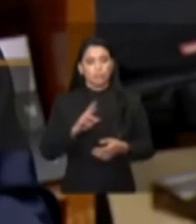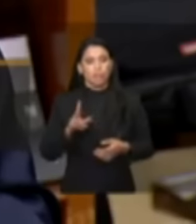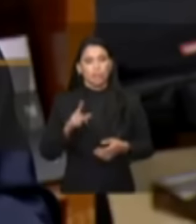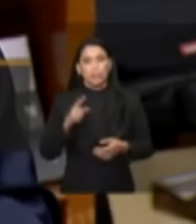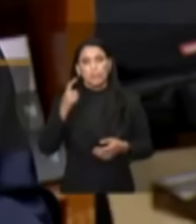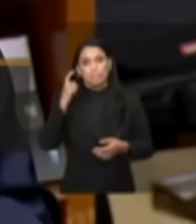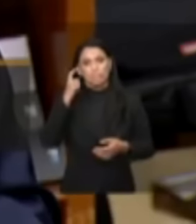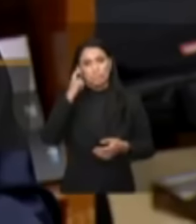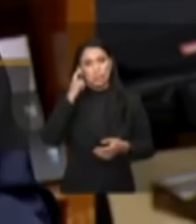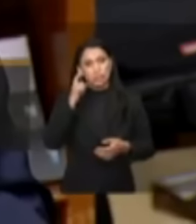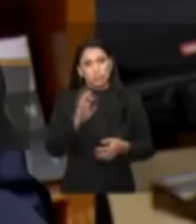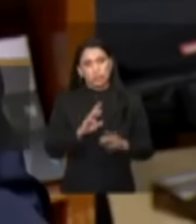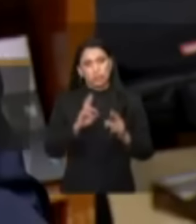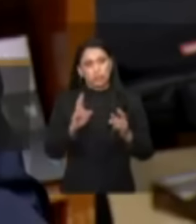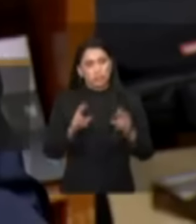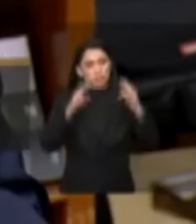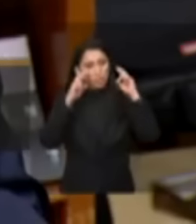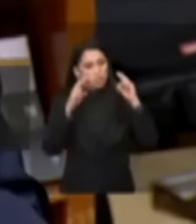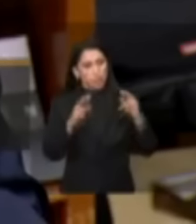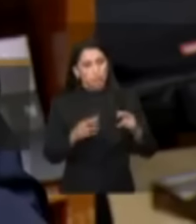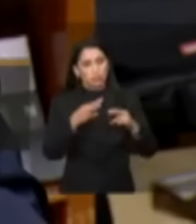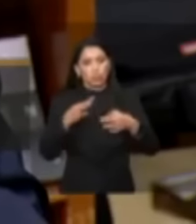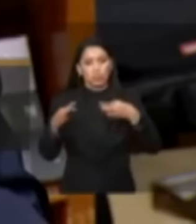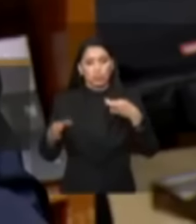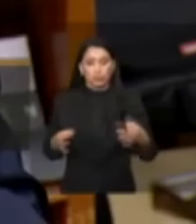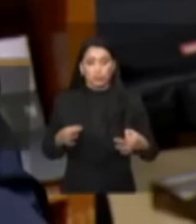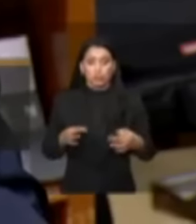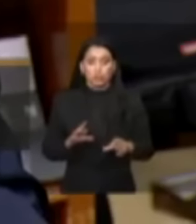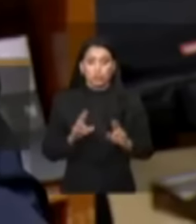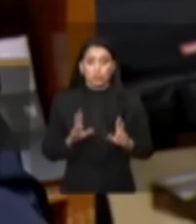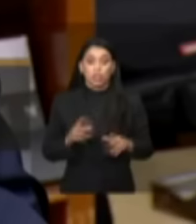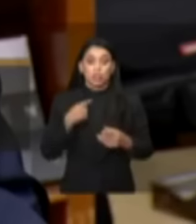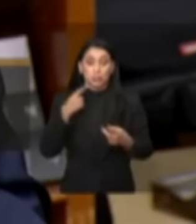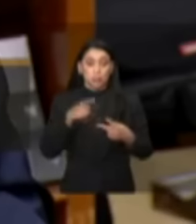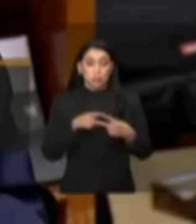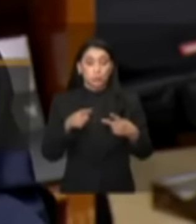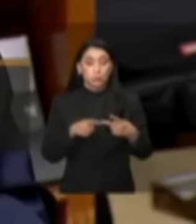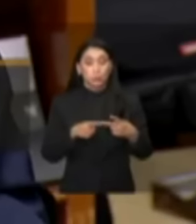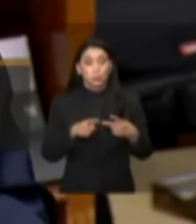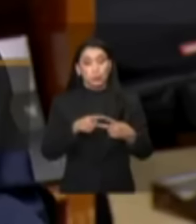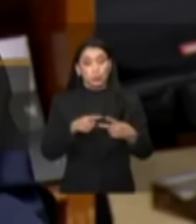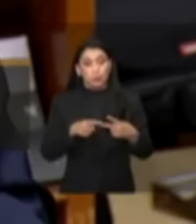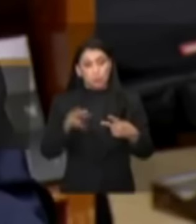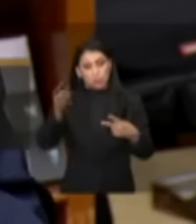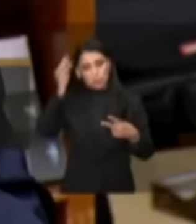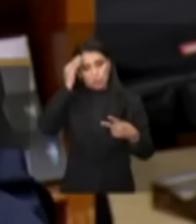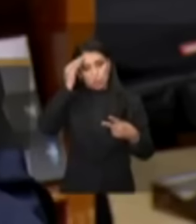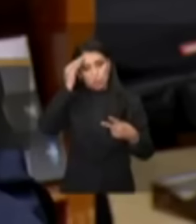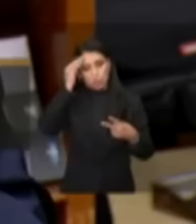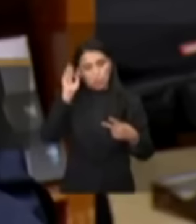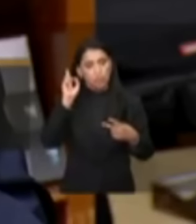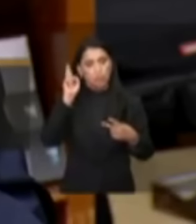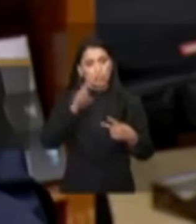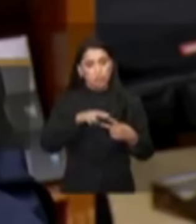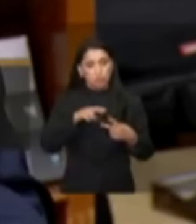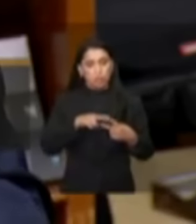aqui respeitando as posições contrárias já manifestadas que havia duas interpretações razoáveis e o STJ